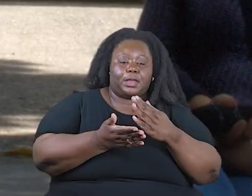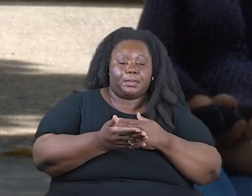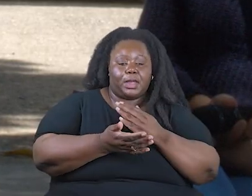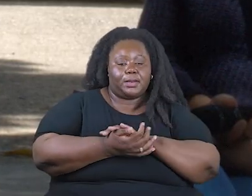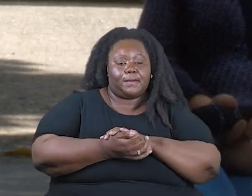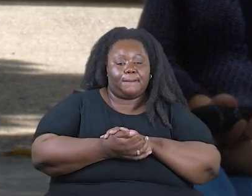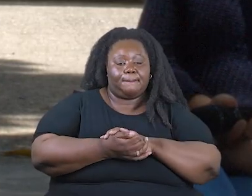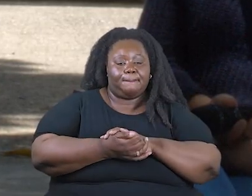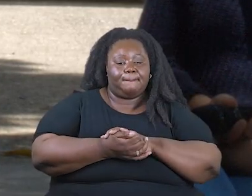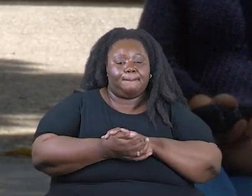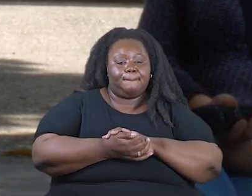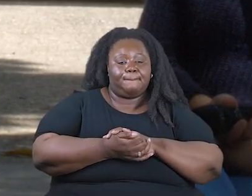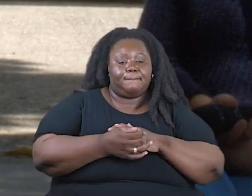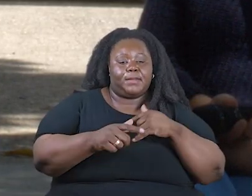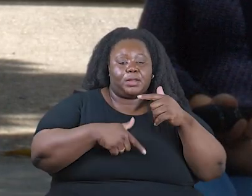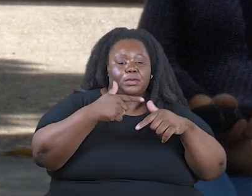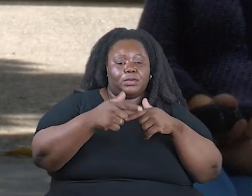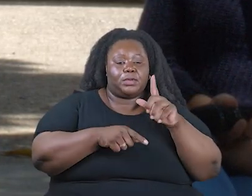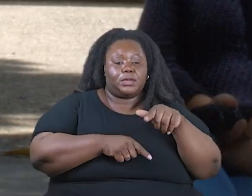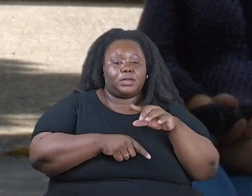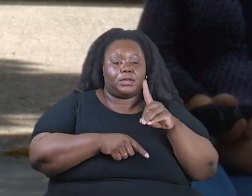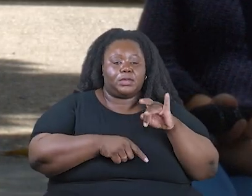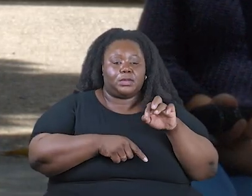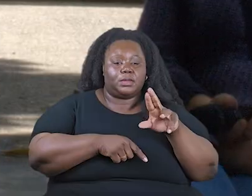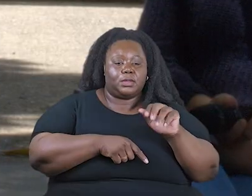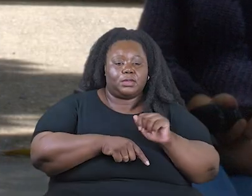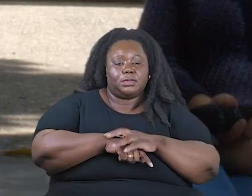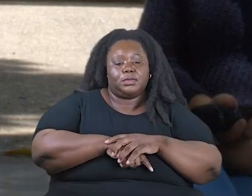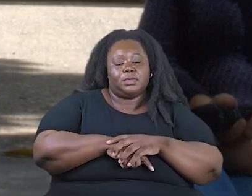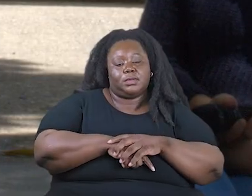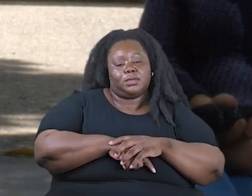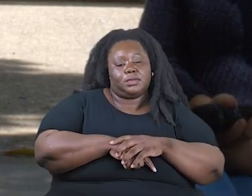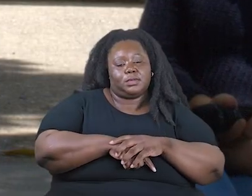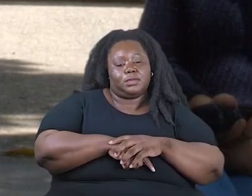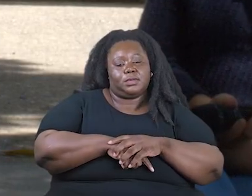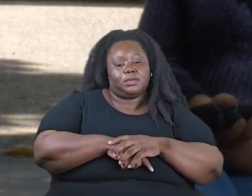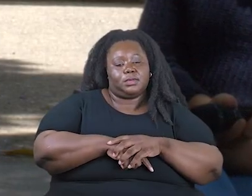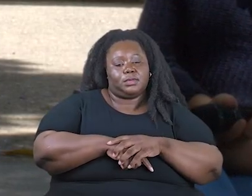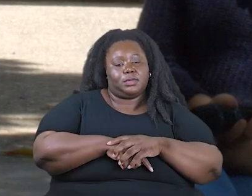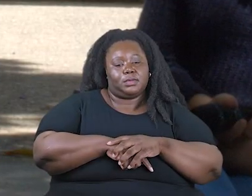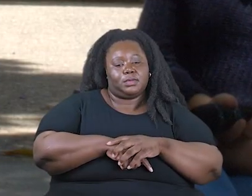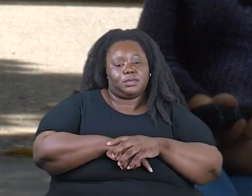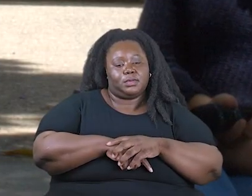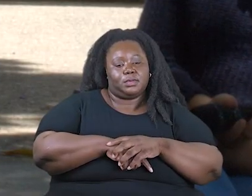páginas dos exemplares. O trabalho é uma ditadura.